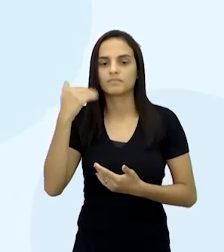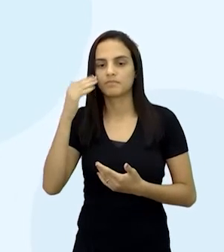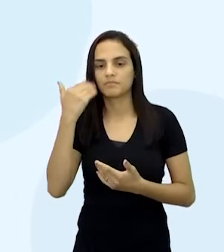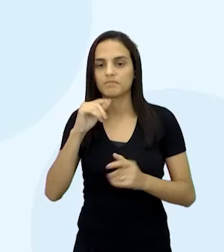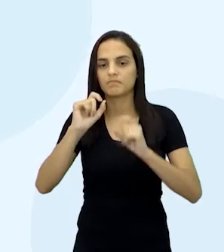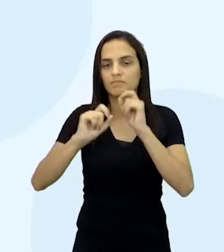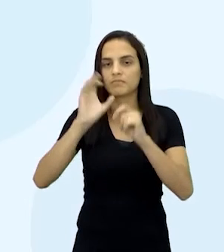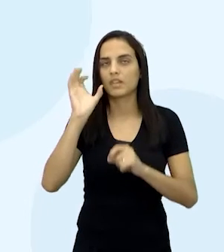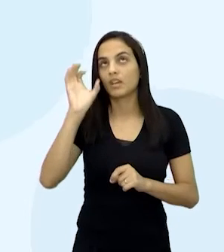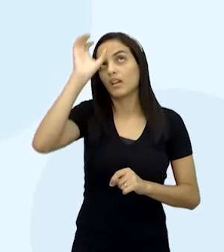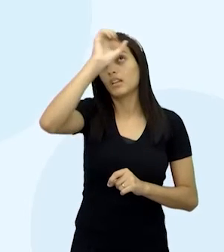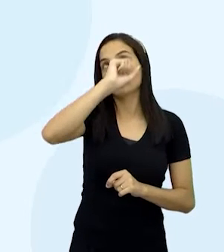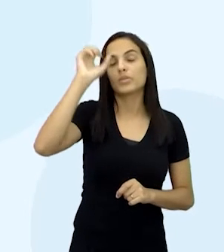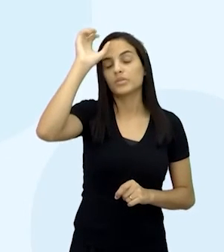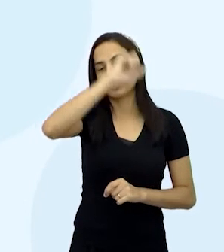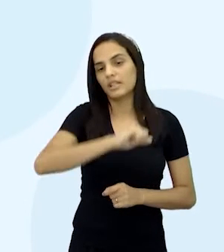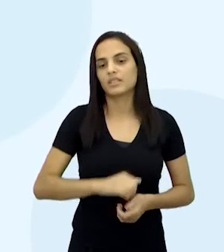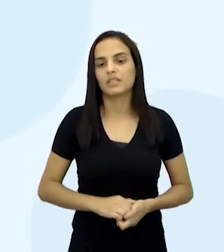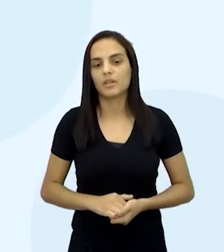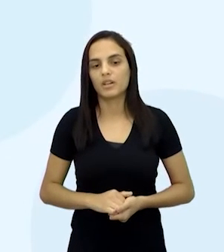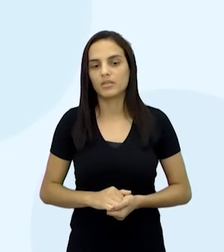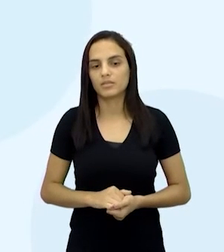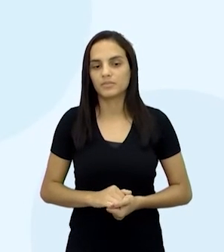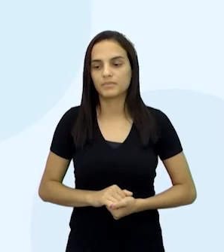compreender o que aprenderemos,